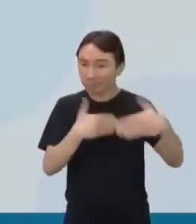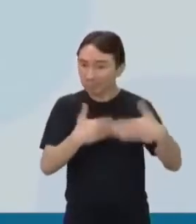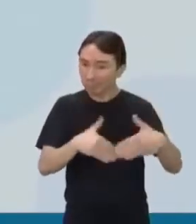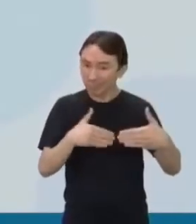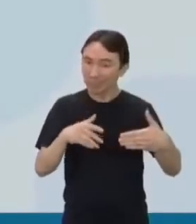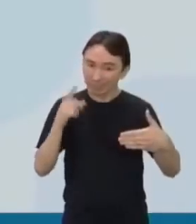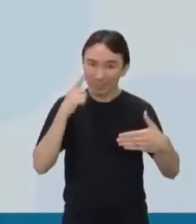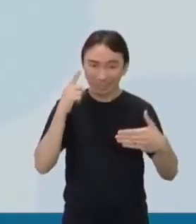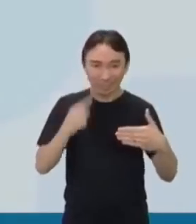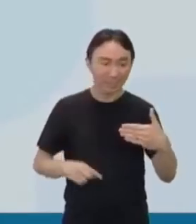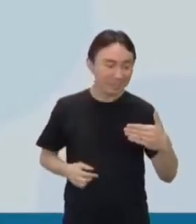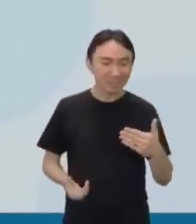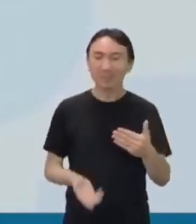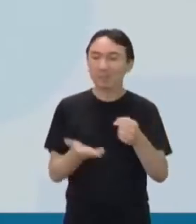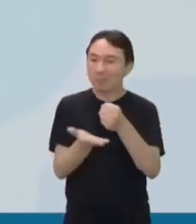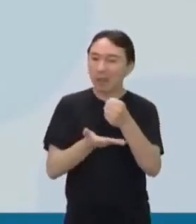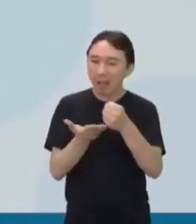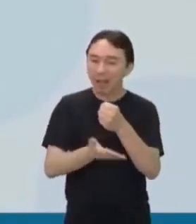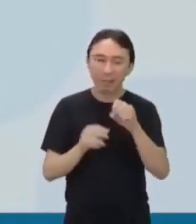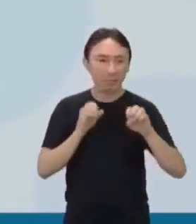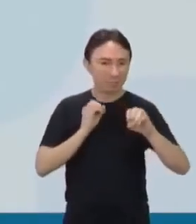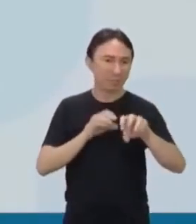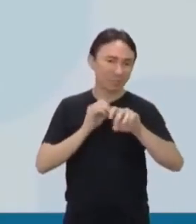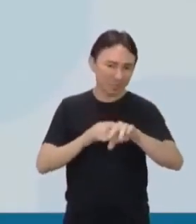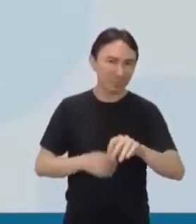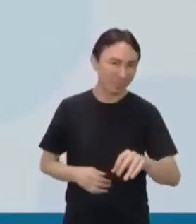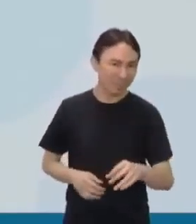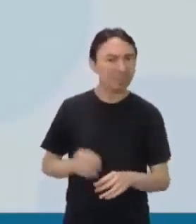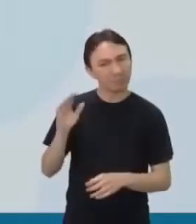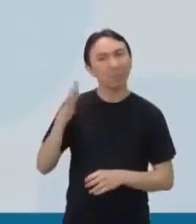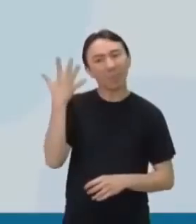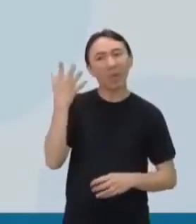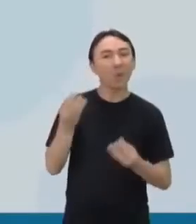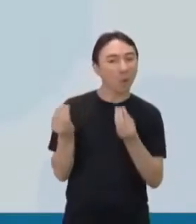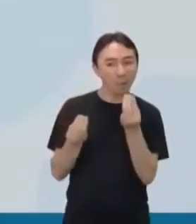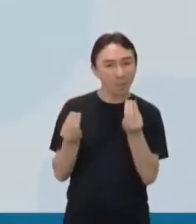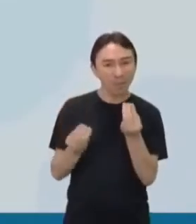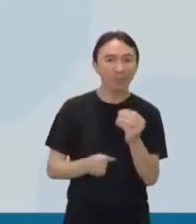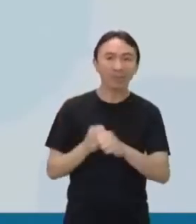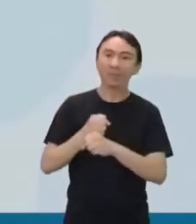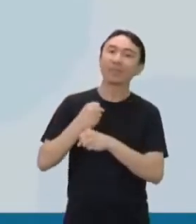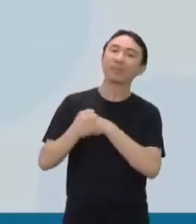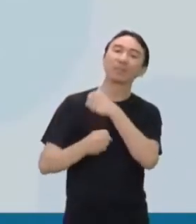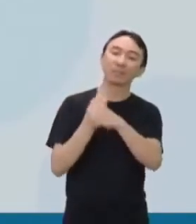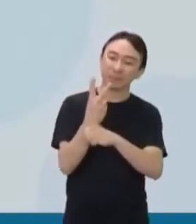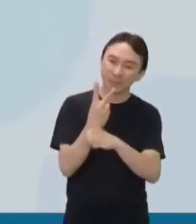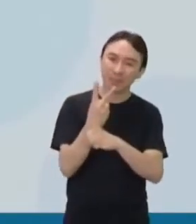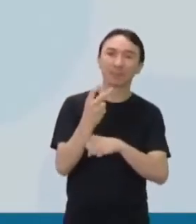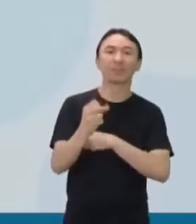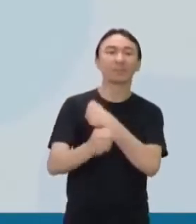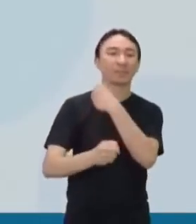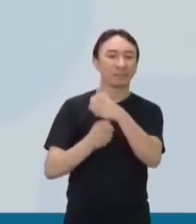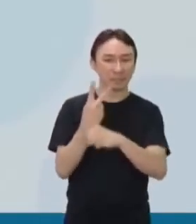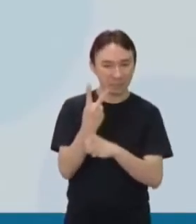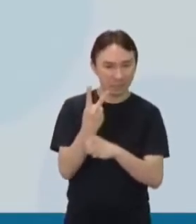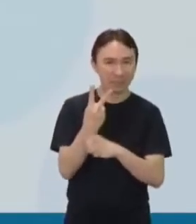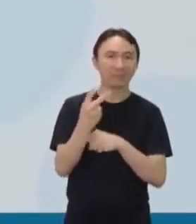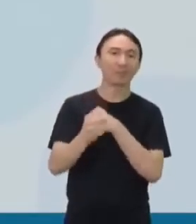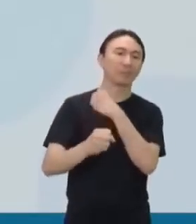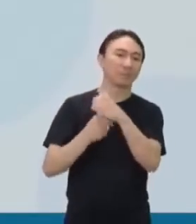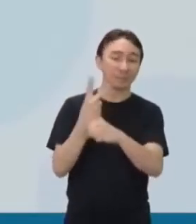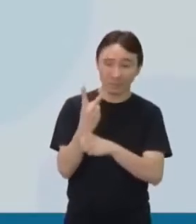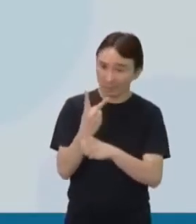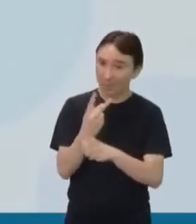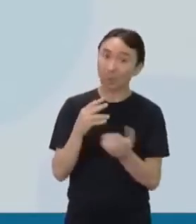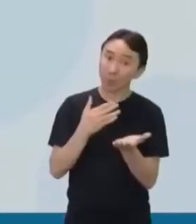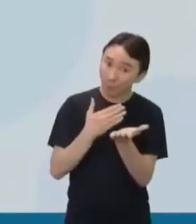de forma bienal. A gente sabe que muitos de vocês já sabem disso, né? Mas nós estamos fazendo uma apresentação para que seja